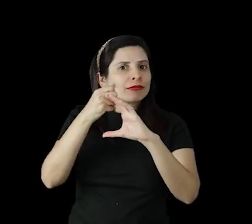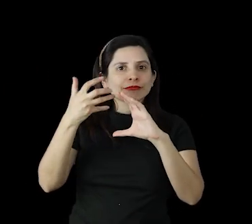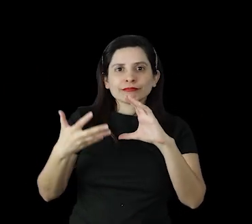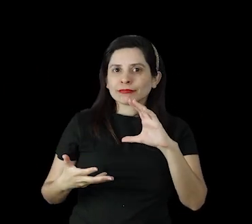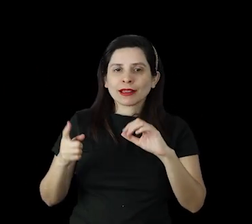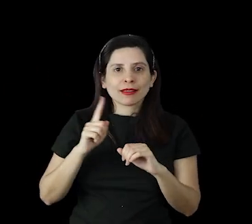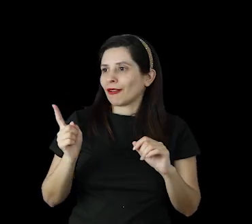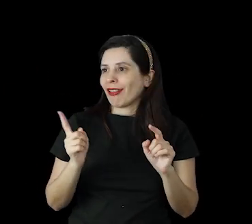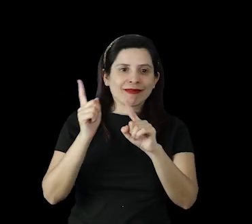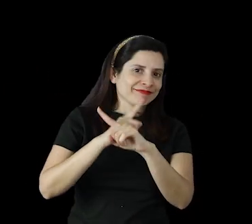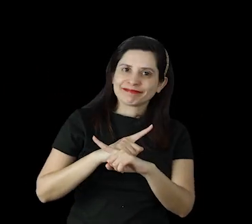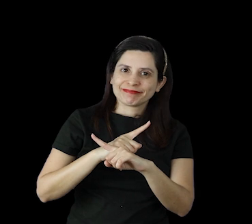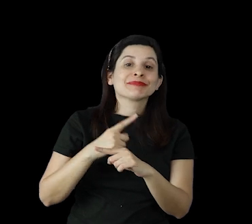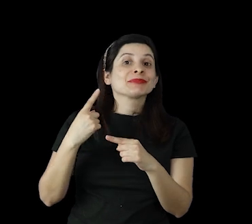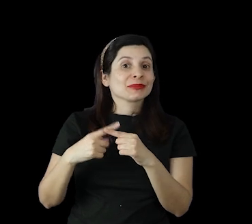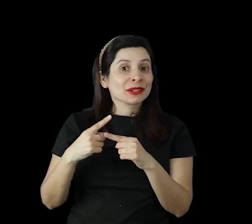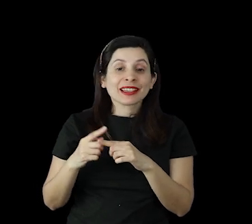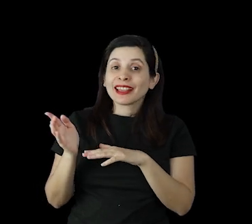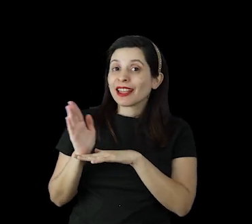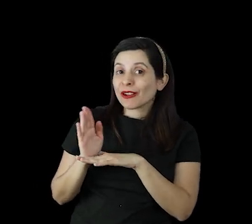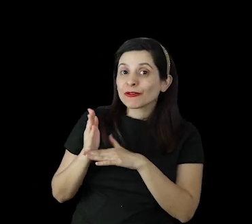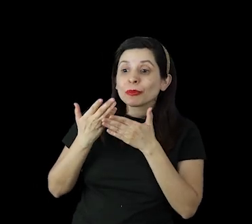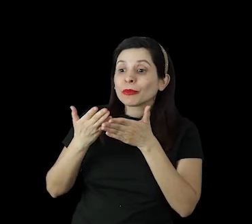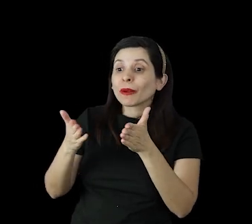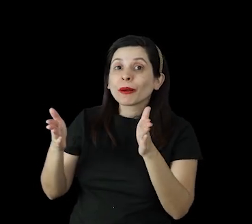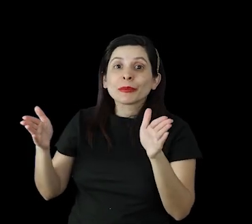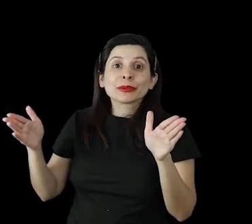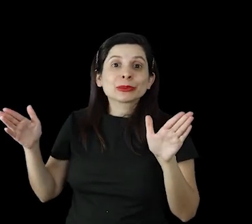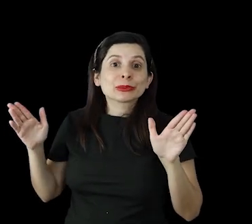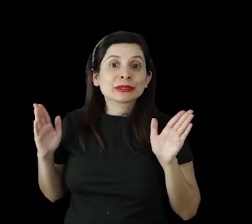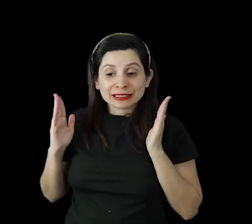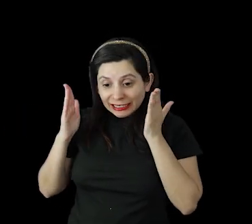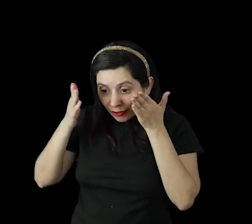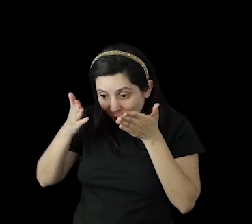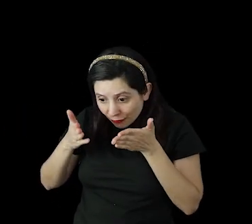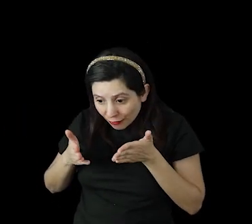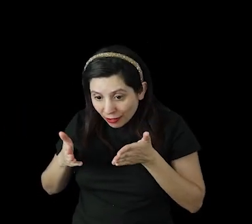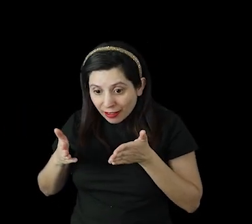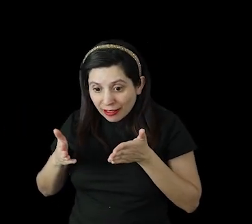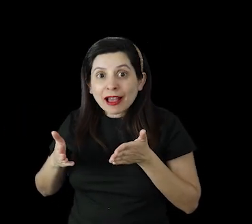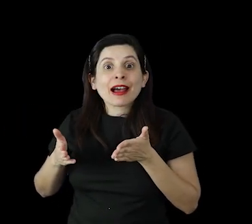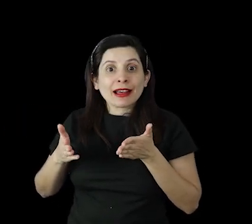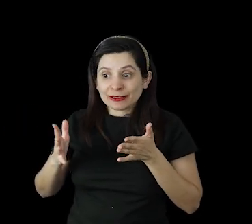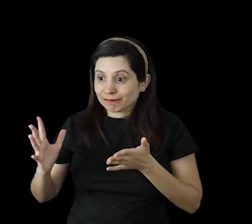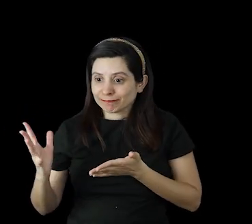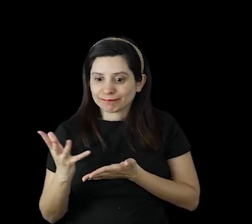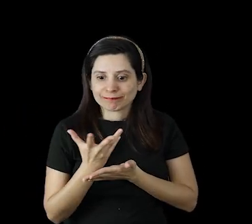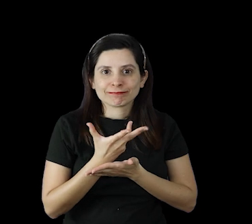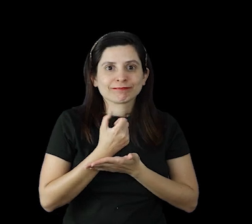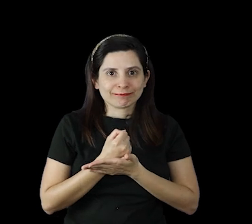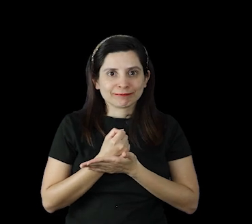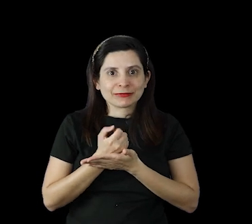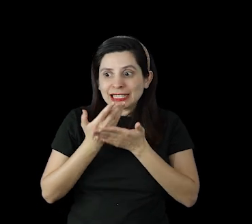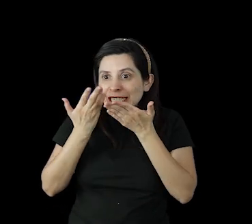não é contraditória. Por quê? Porque é um filme de aventura. Ele está focado no resgate, né, da super porca,